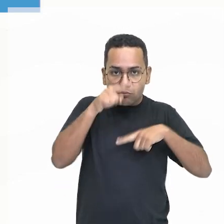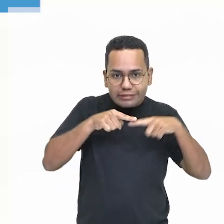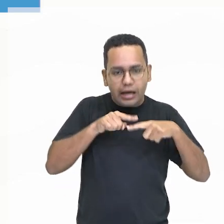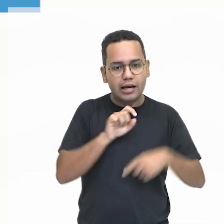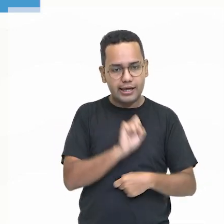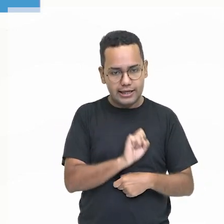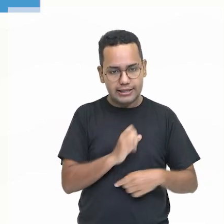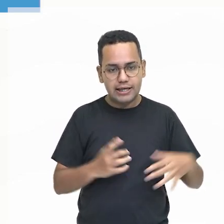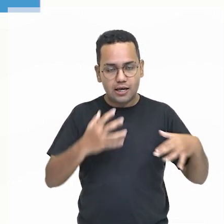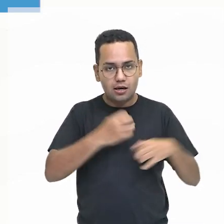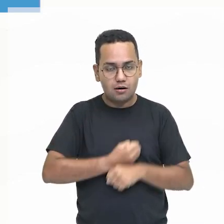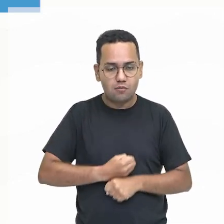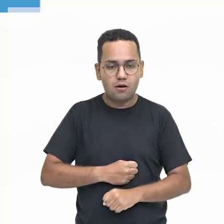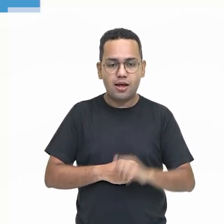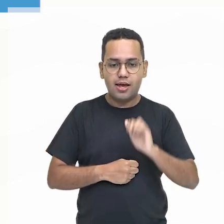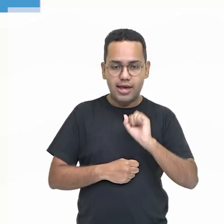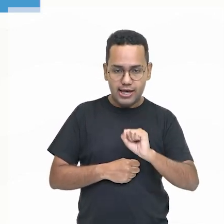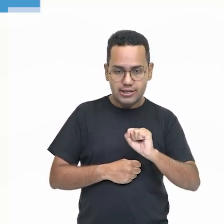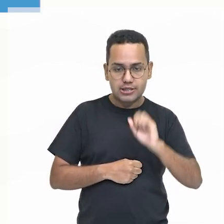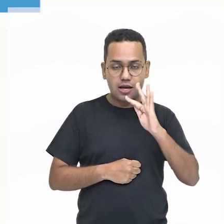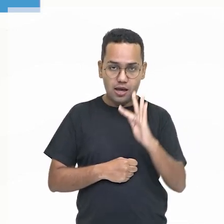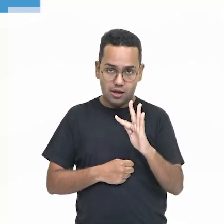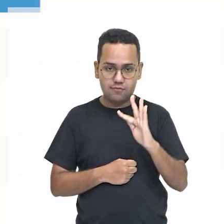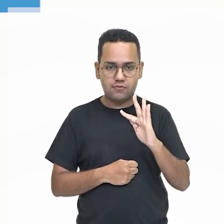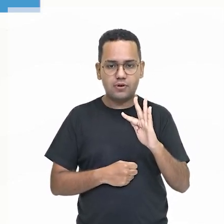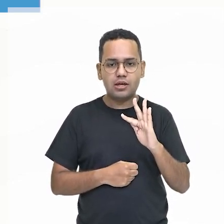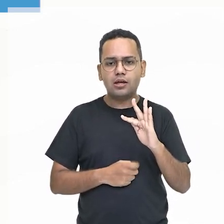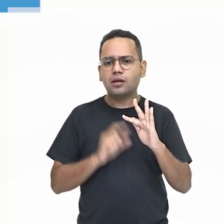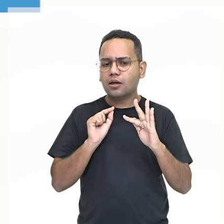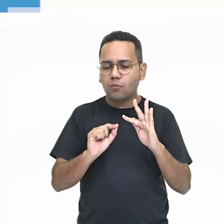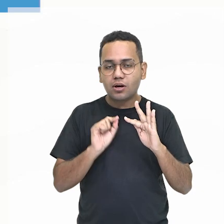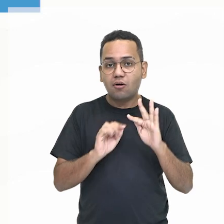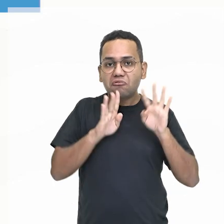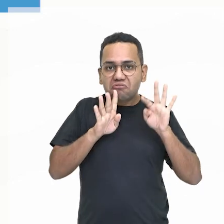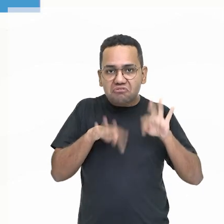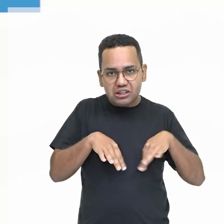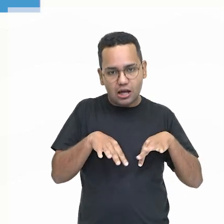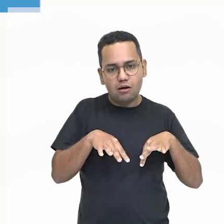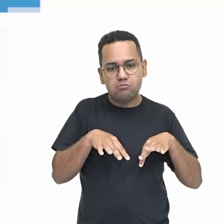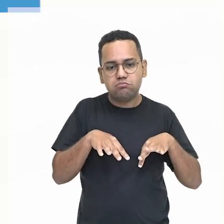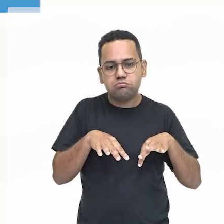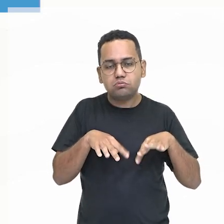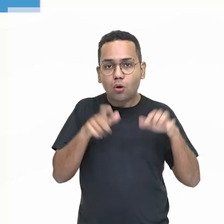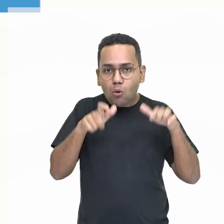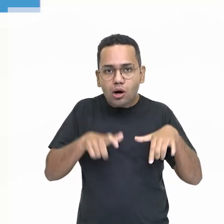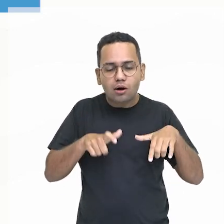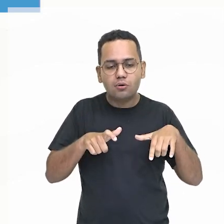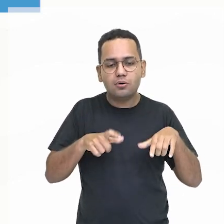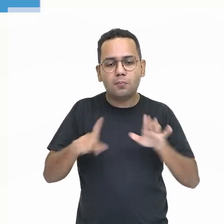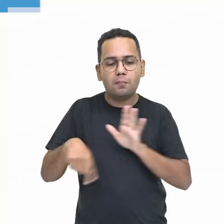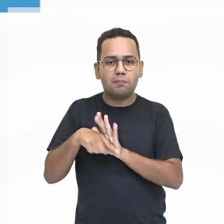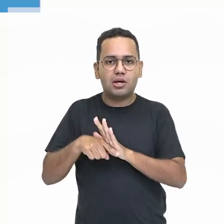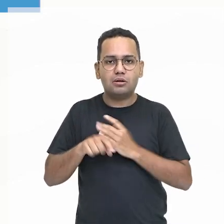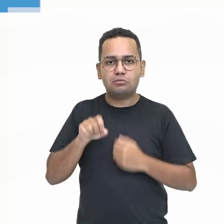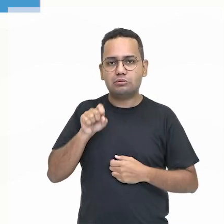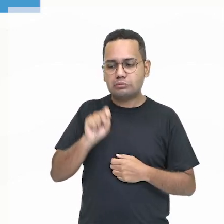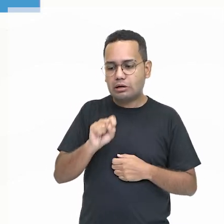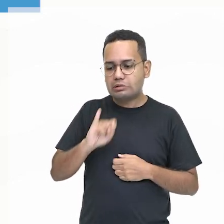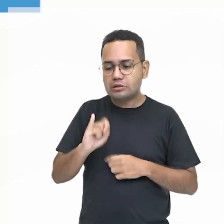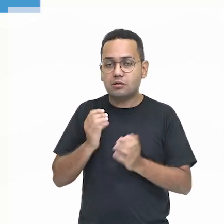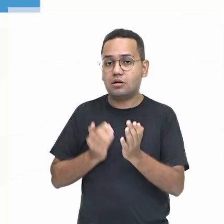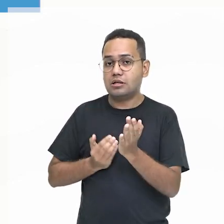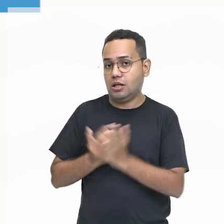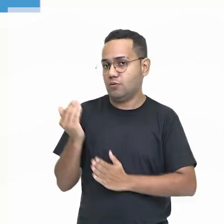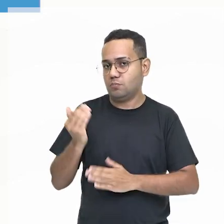Inicial Observe que nesse exemplo que a gente nós estamos mostrando aqui no no para você nós vamos ter aqui se a gente